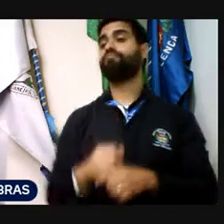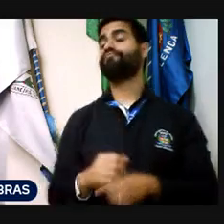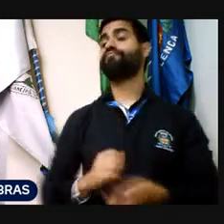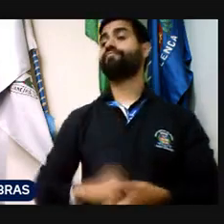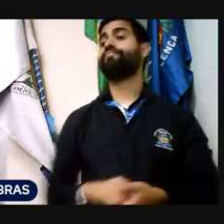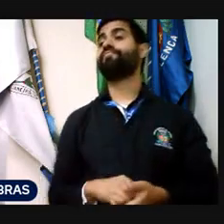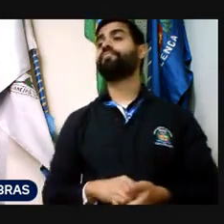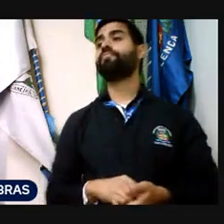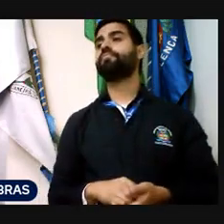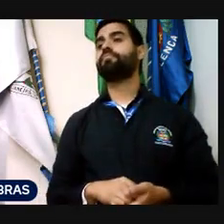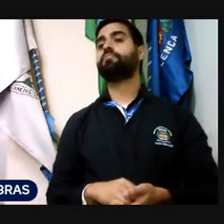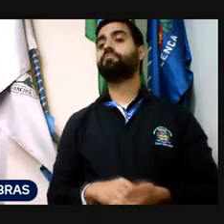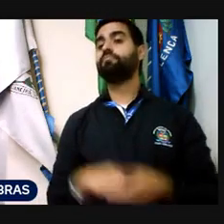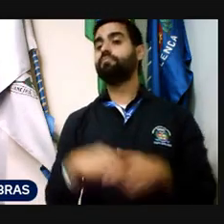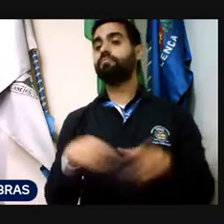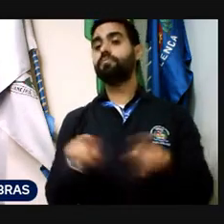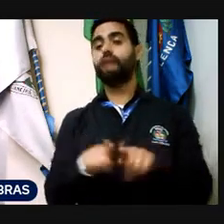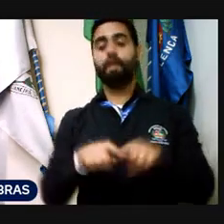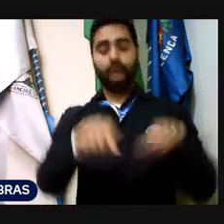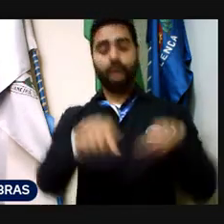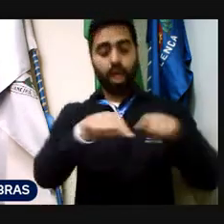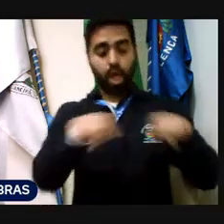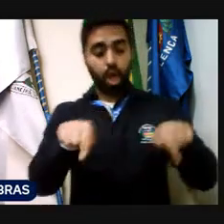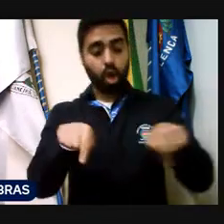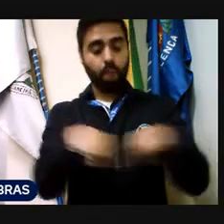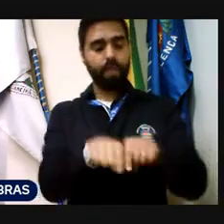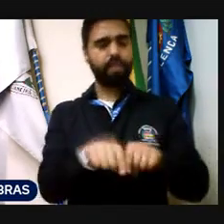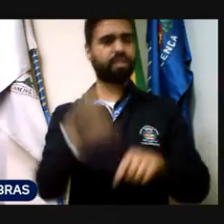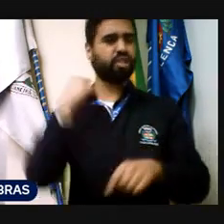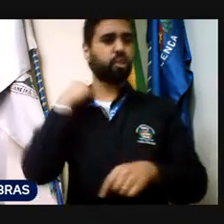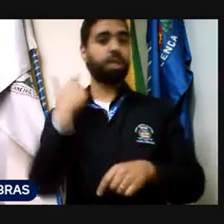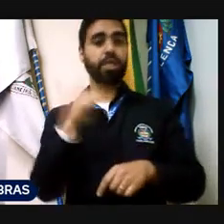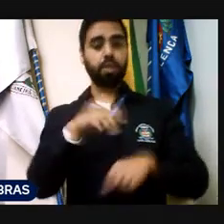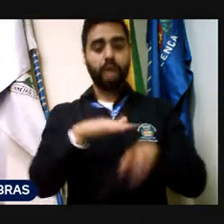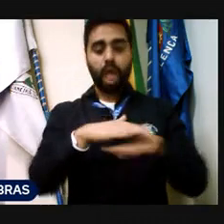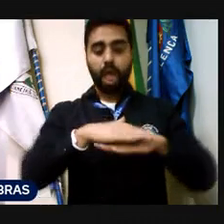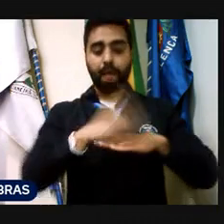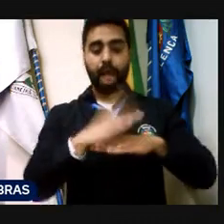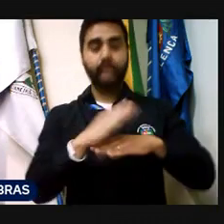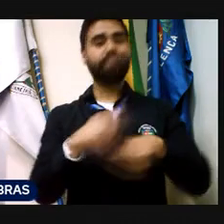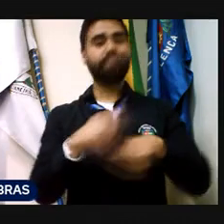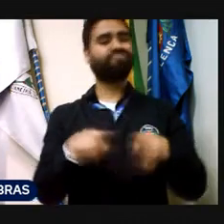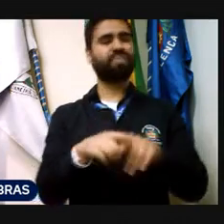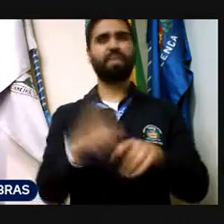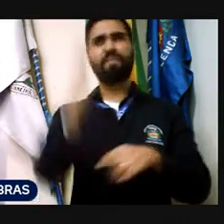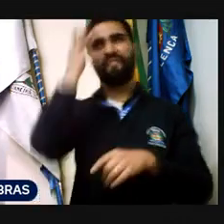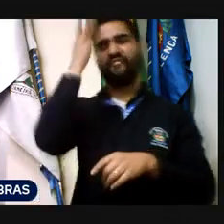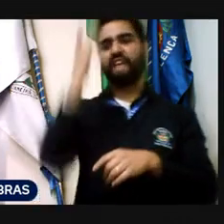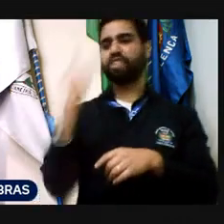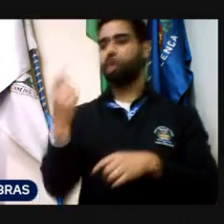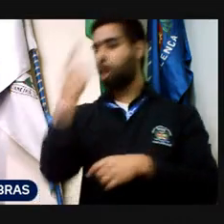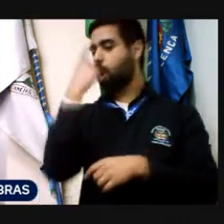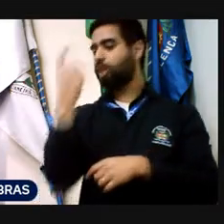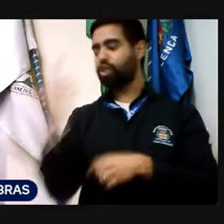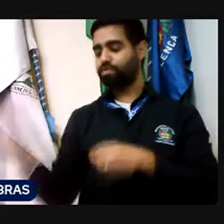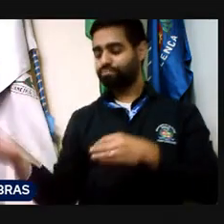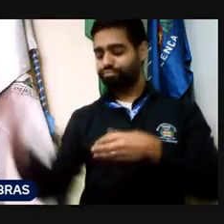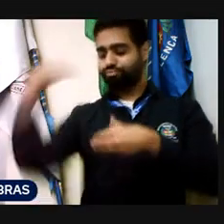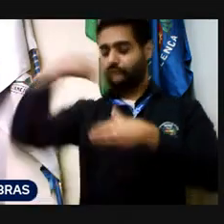local. Salienta-se que um dos bueiros encontra-se sem grade, facilitando a entrada de lixo e ainda é alvo de acidentes